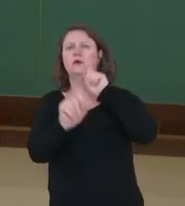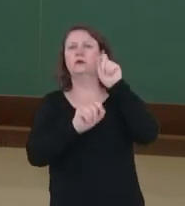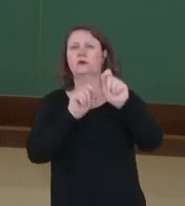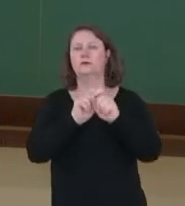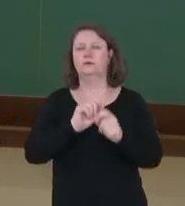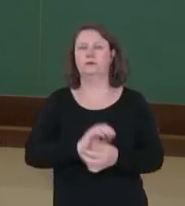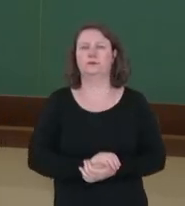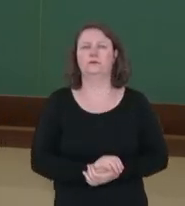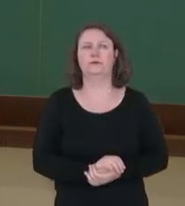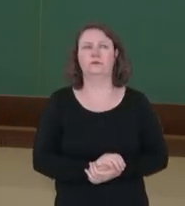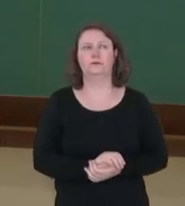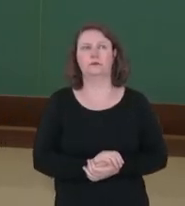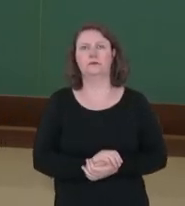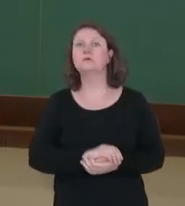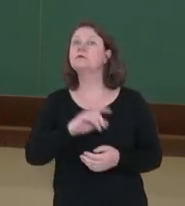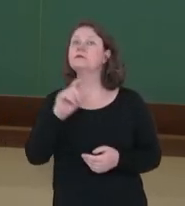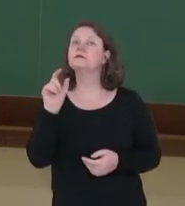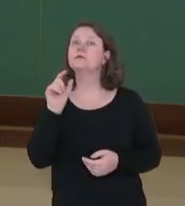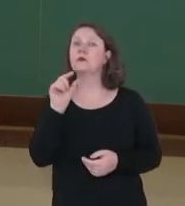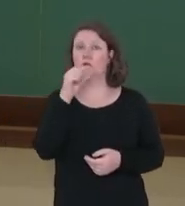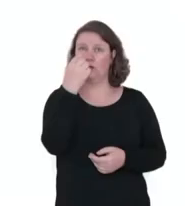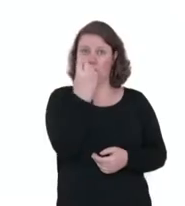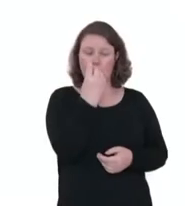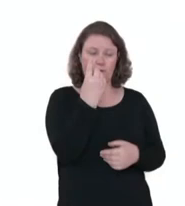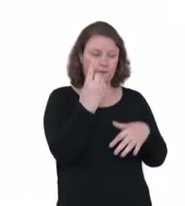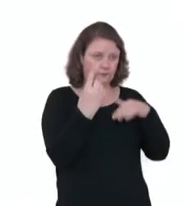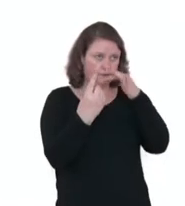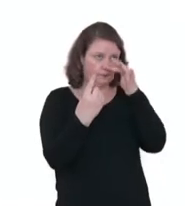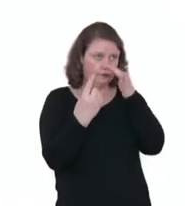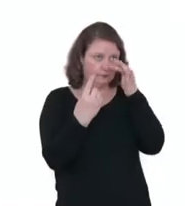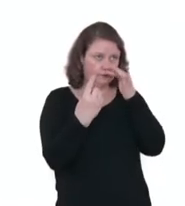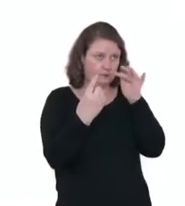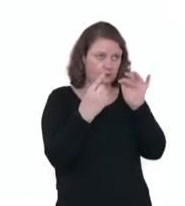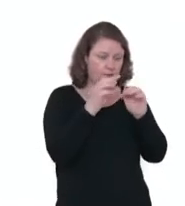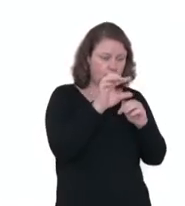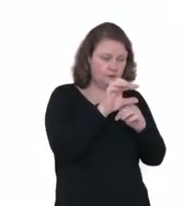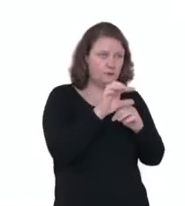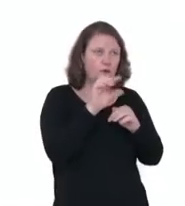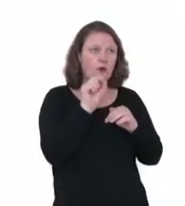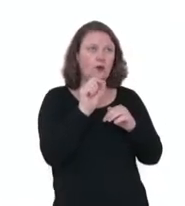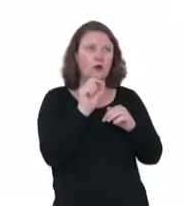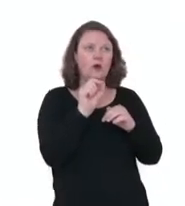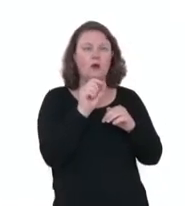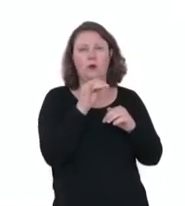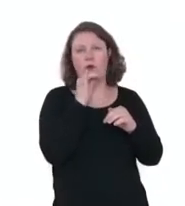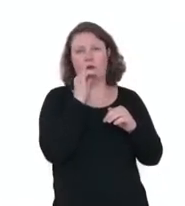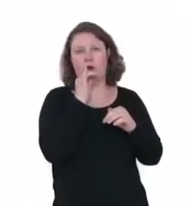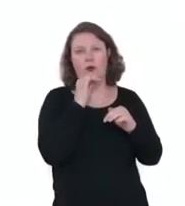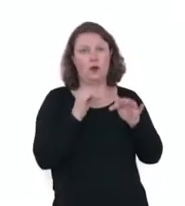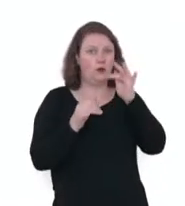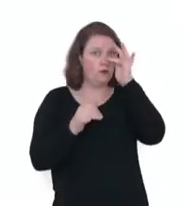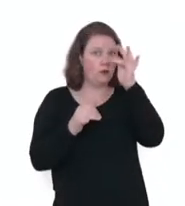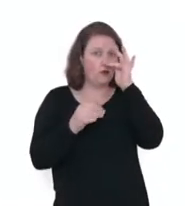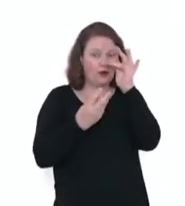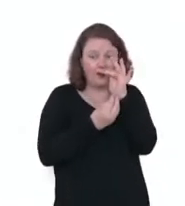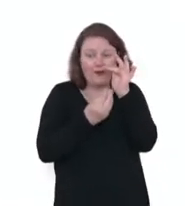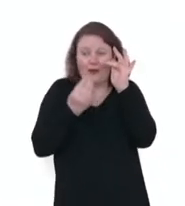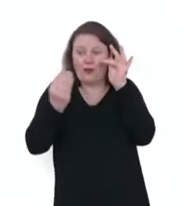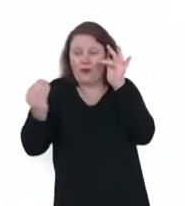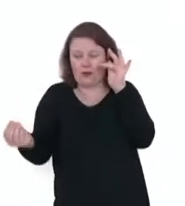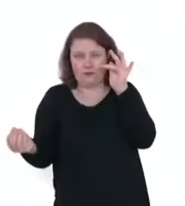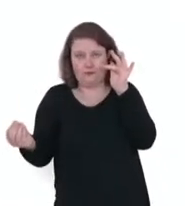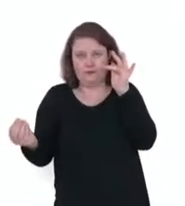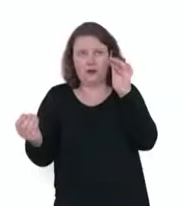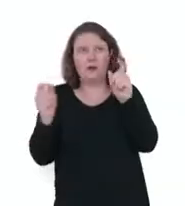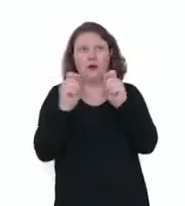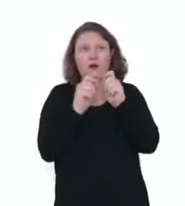lá, pega uma planta e chama ela de flor doadora. E nessa planta ele vai